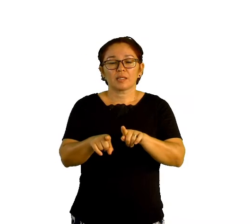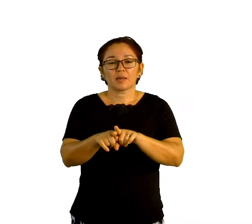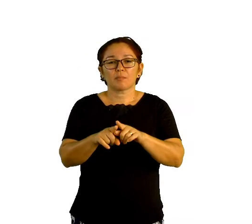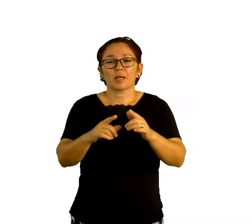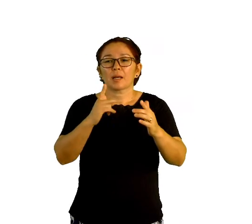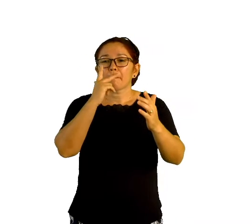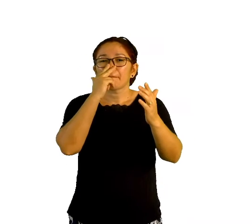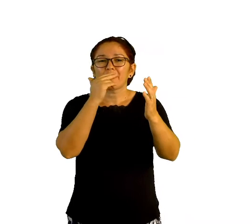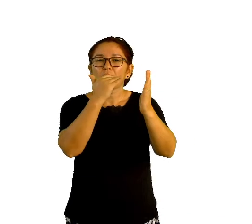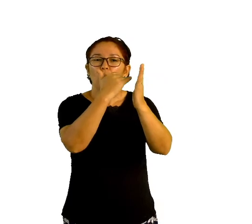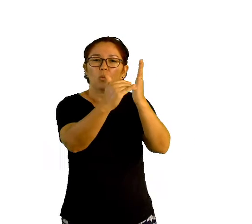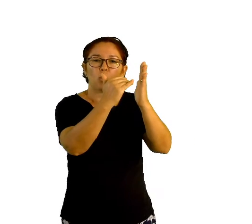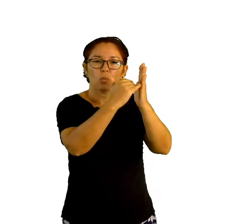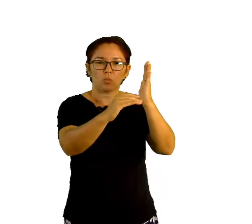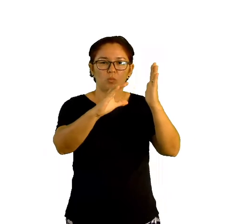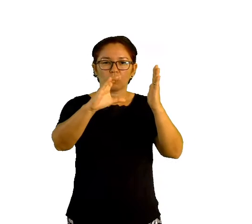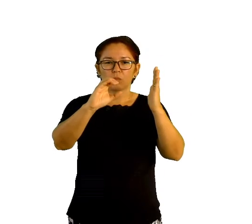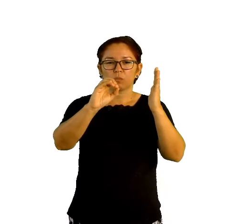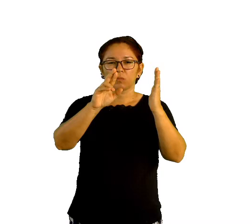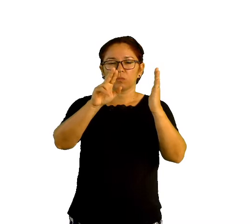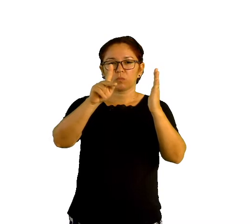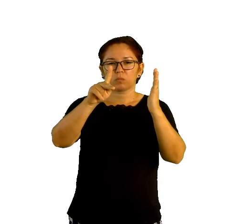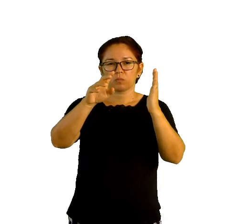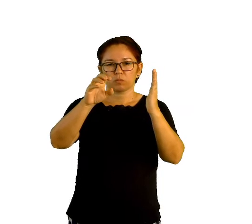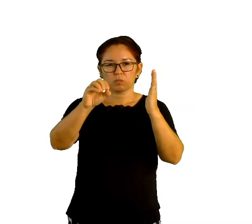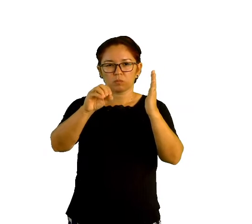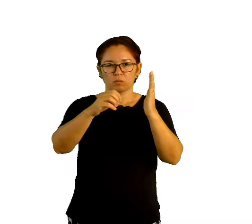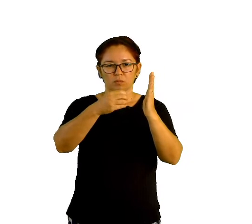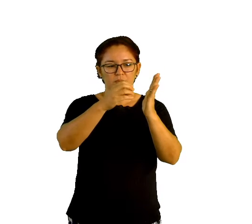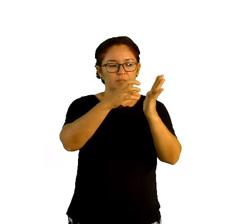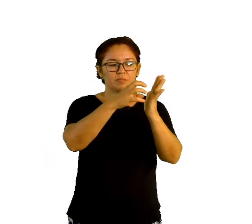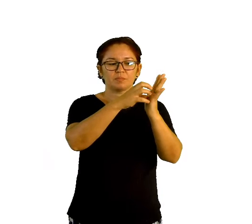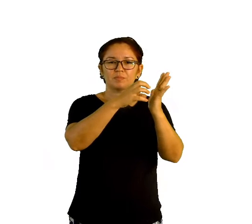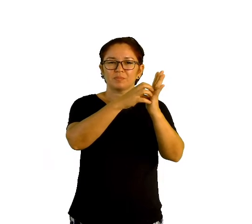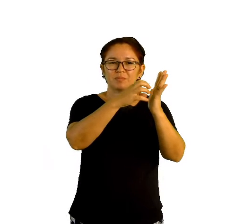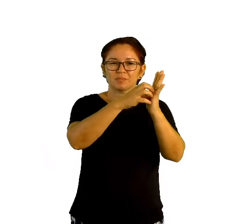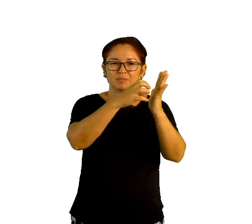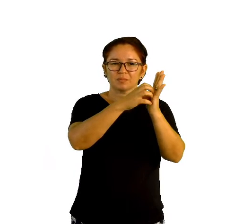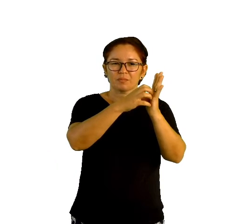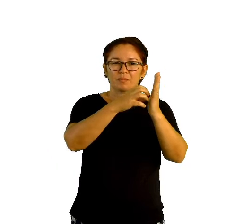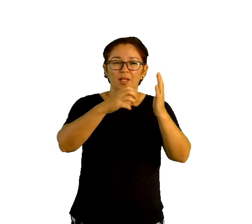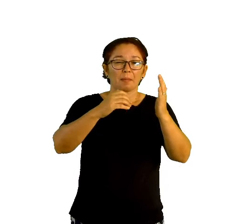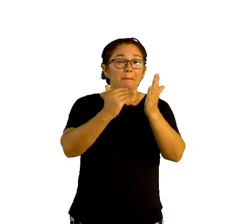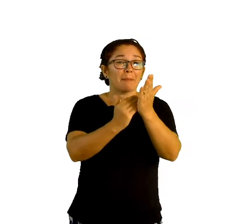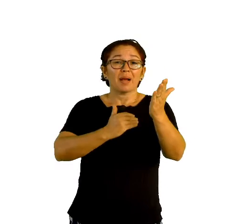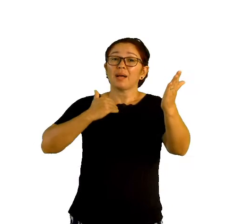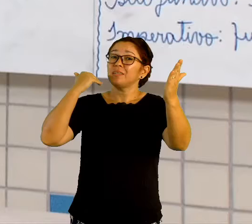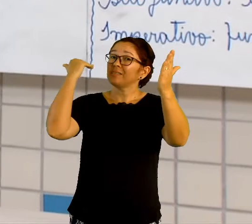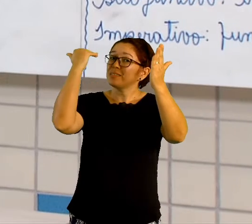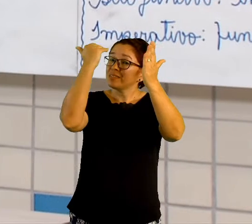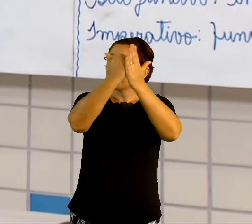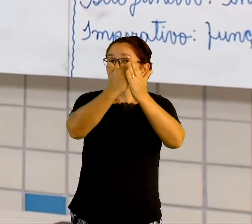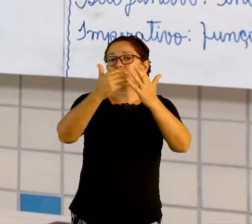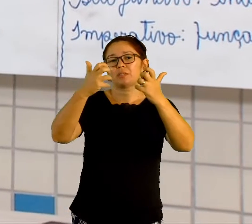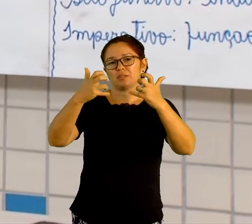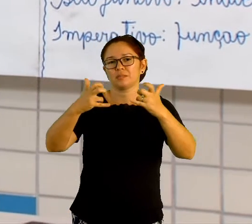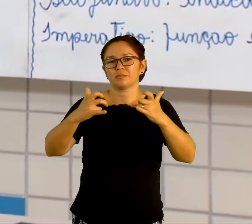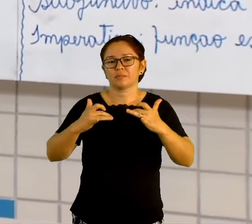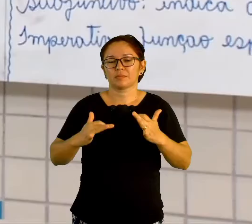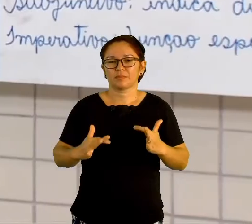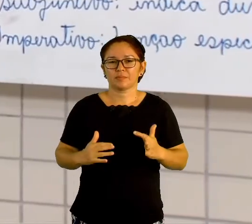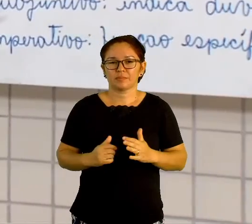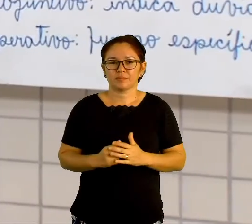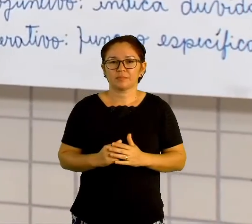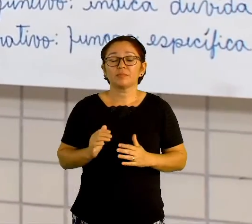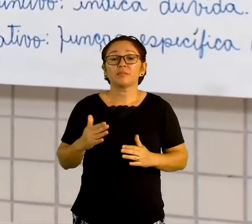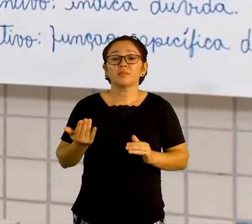vir ou vai acontecer um maior detalhamento daquilo que está sendo veiculado. Dentro